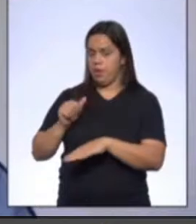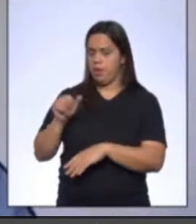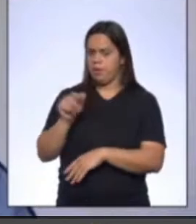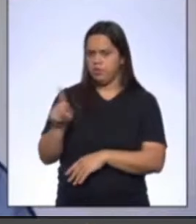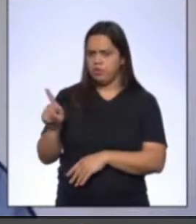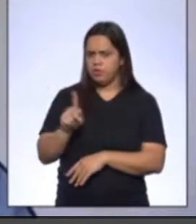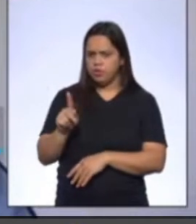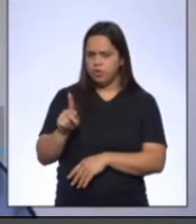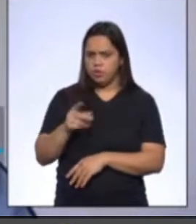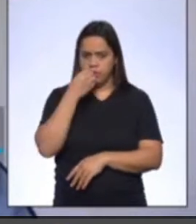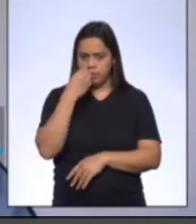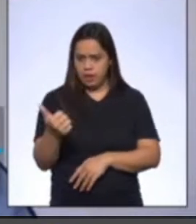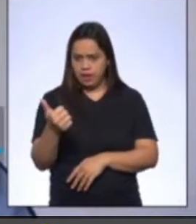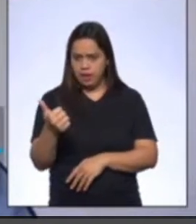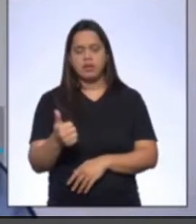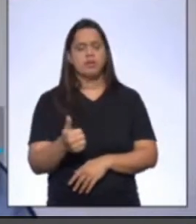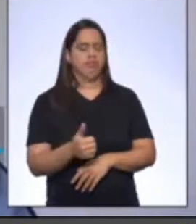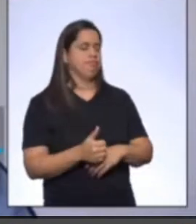Tudo bem,